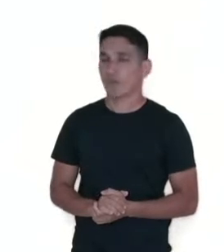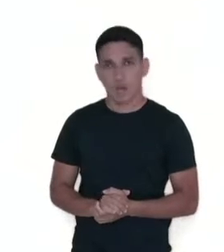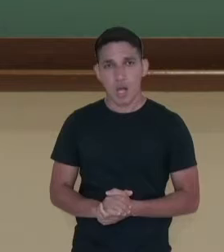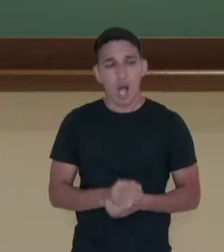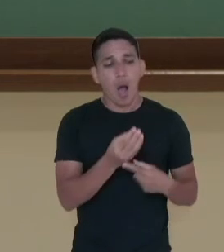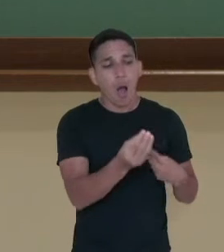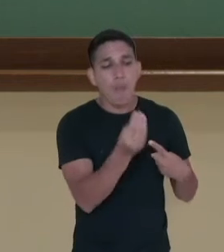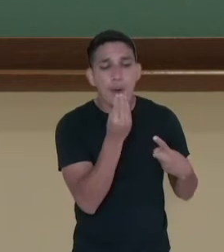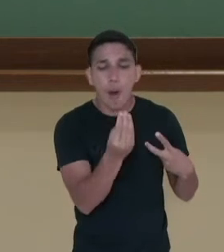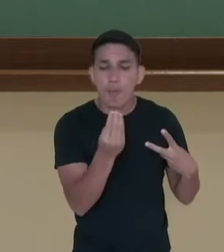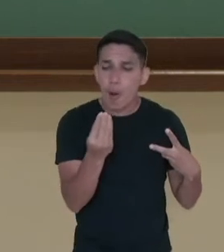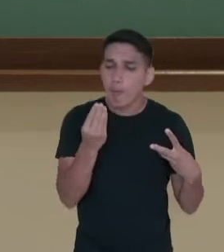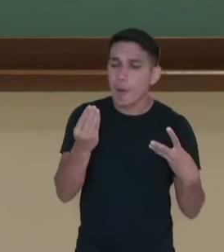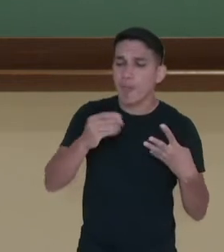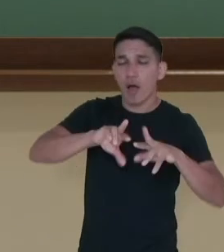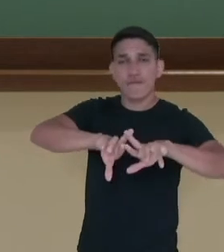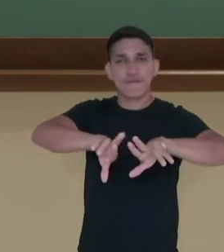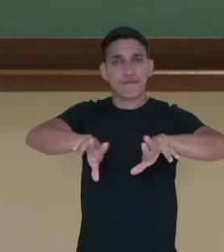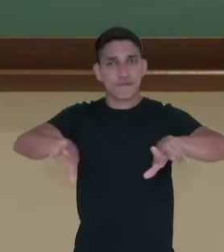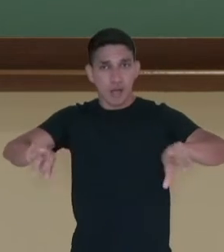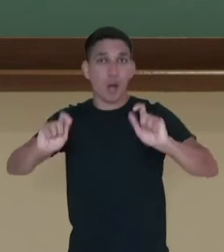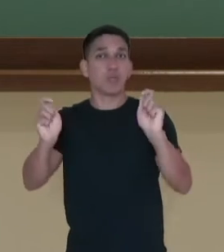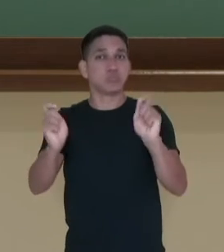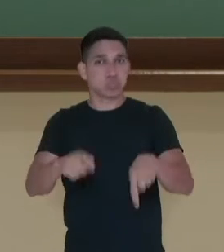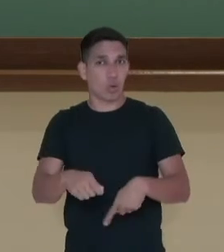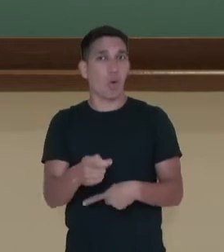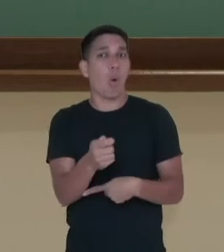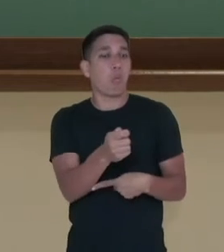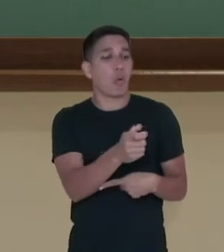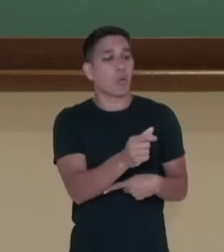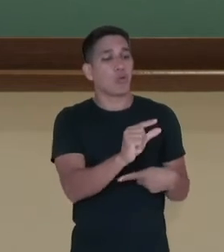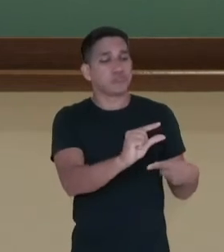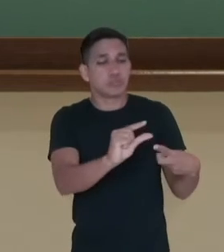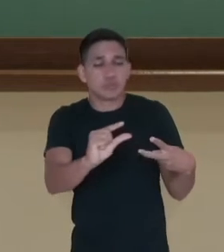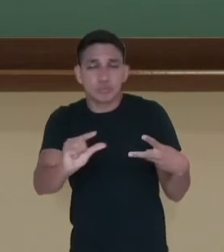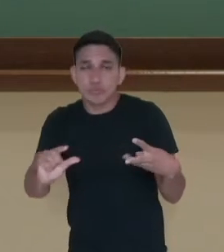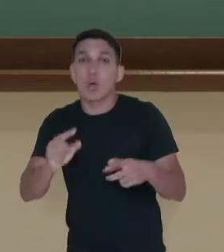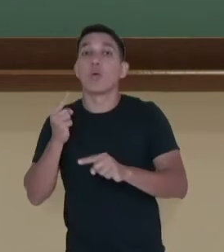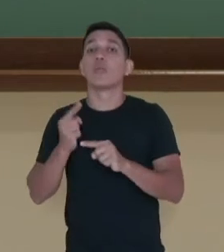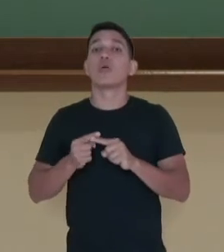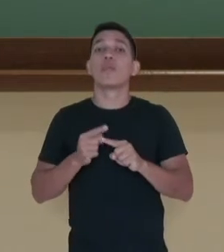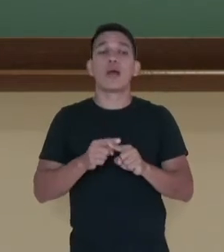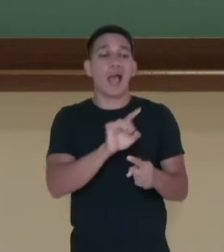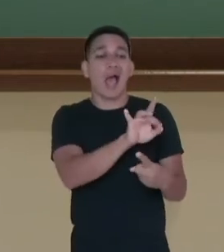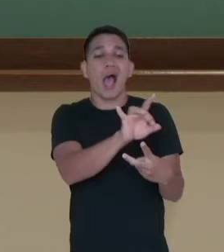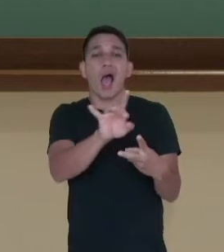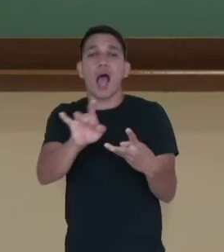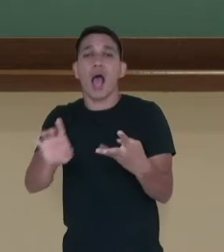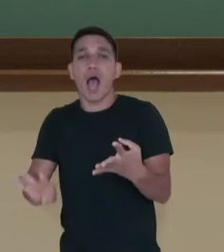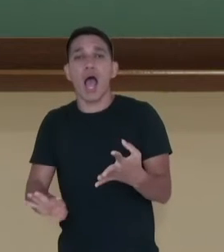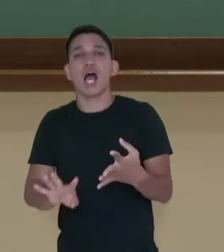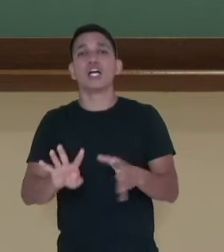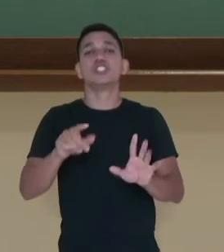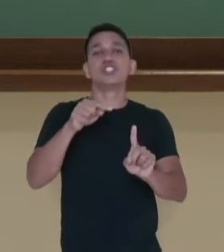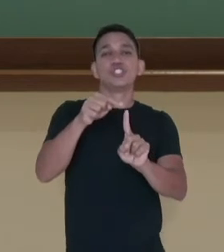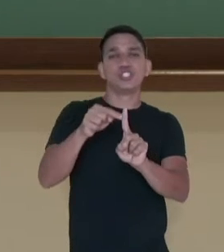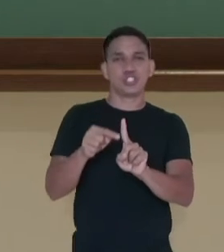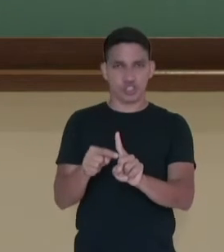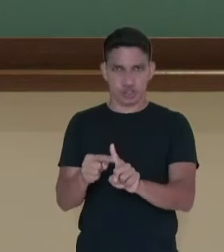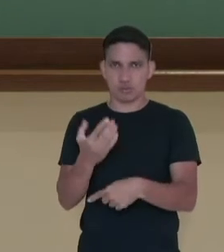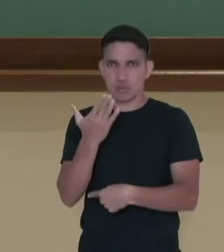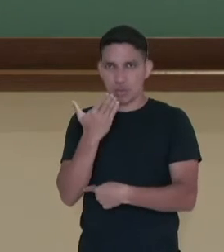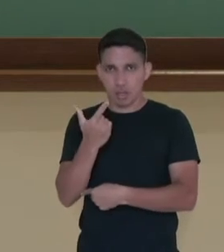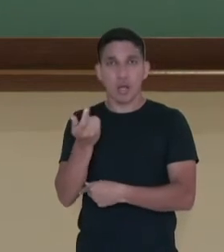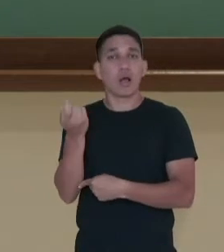comer de tudo um pouco. Por que comer de tudo um pouco? Por conta das proteínas que cada um dos tipos de alimento vão